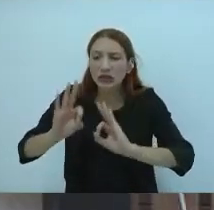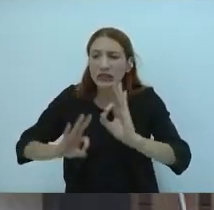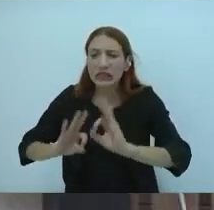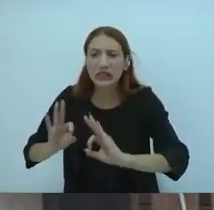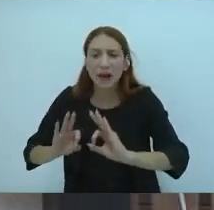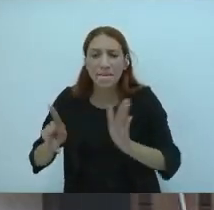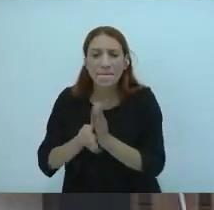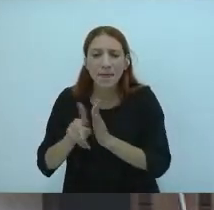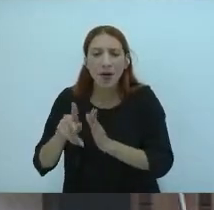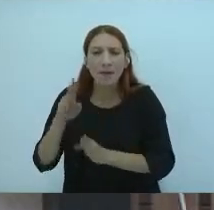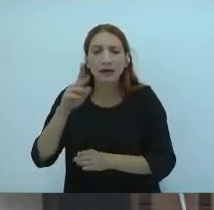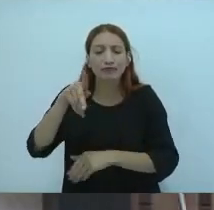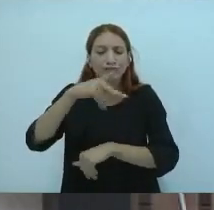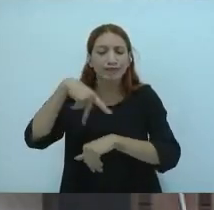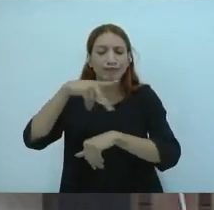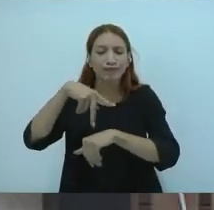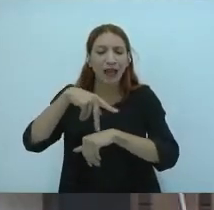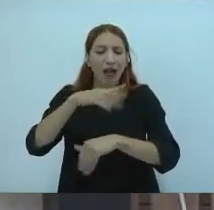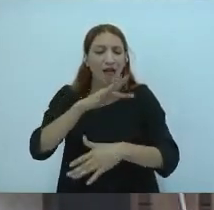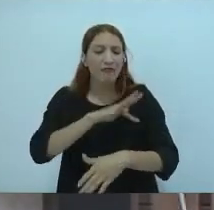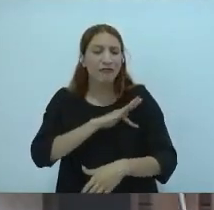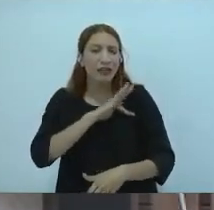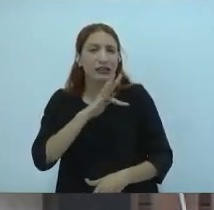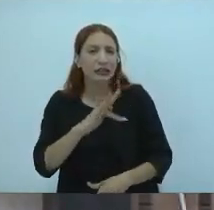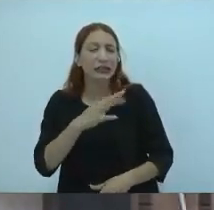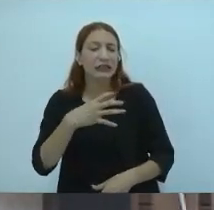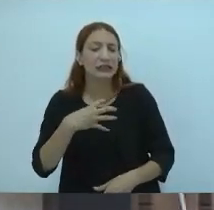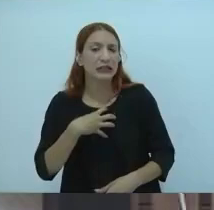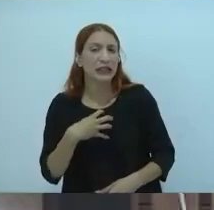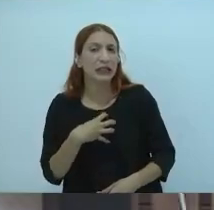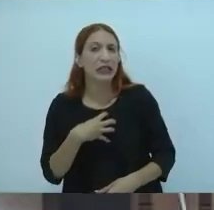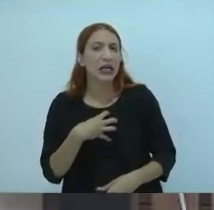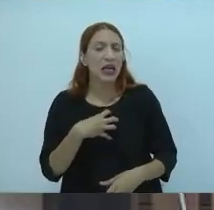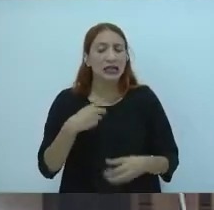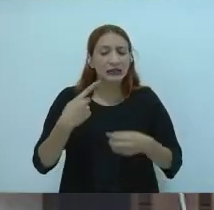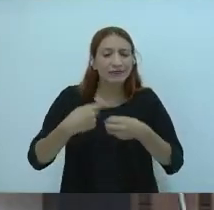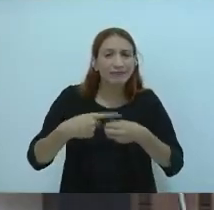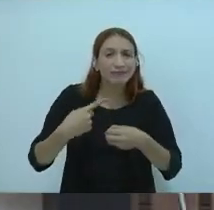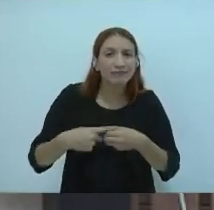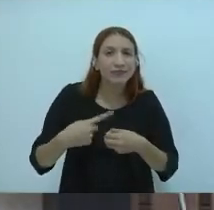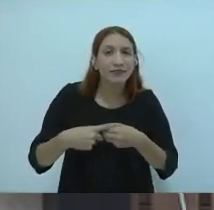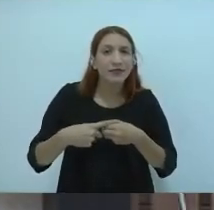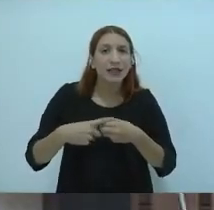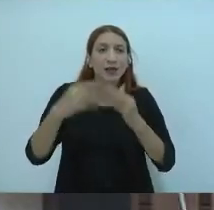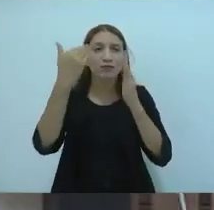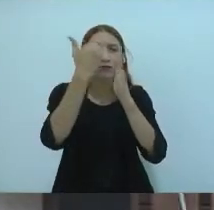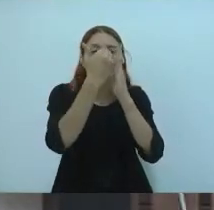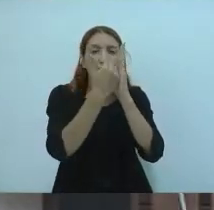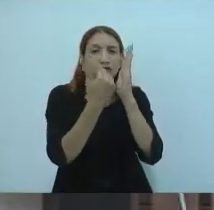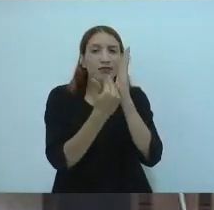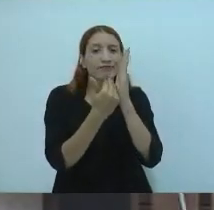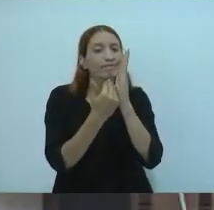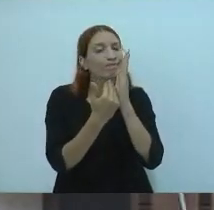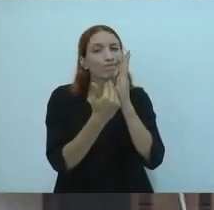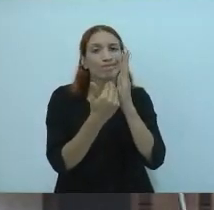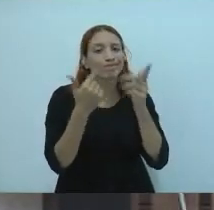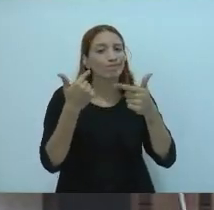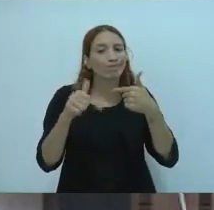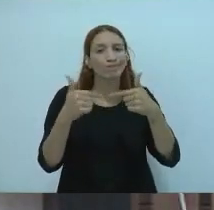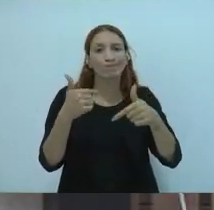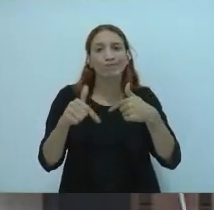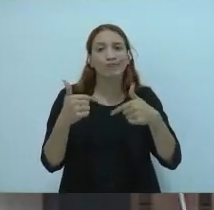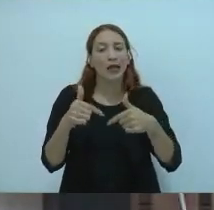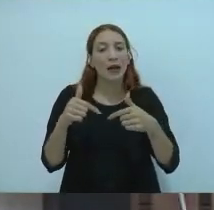desse país Federação estado e municípios que são as tríplices realmente não trabalham com